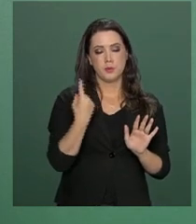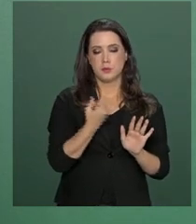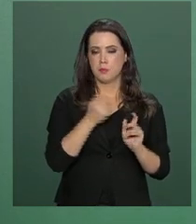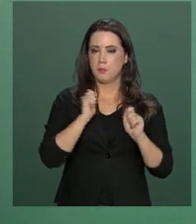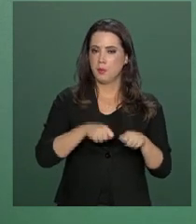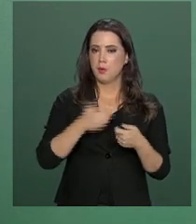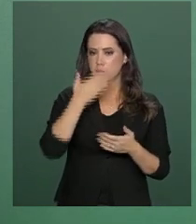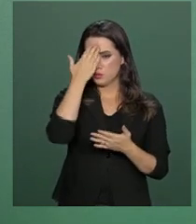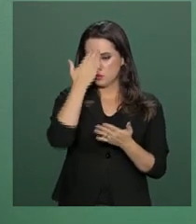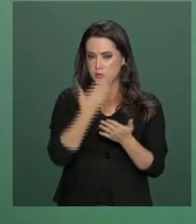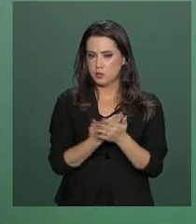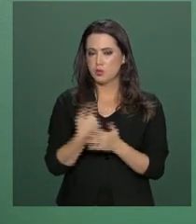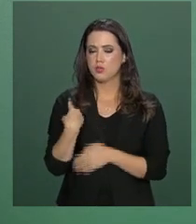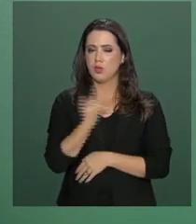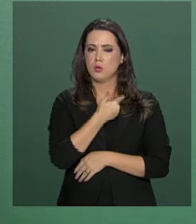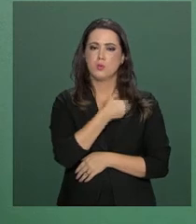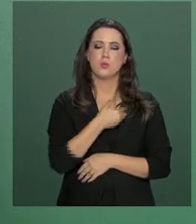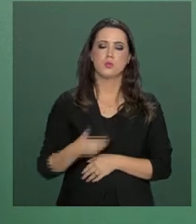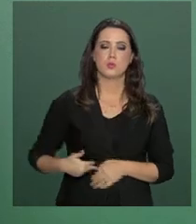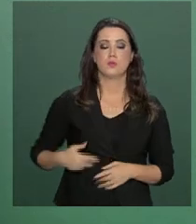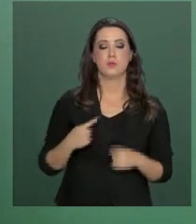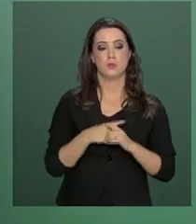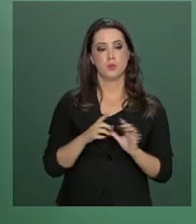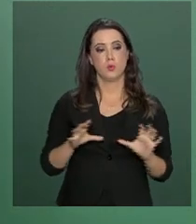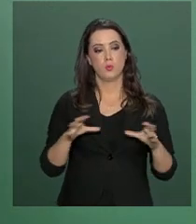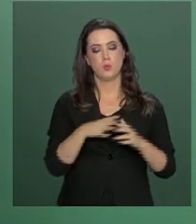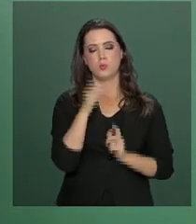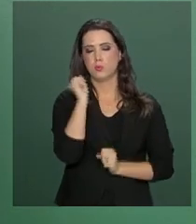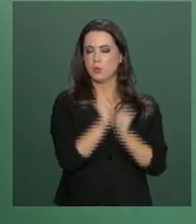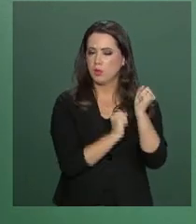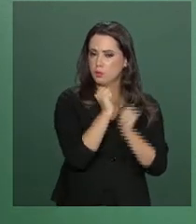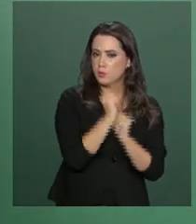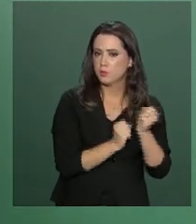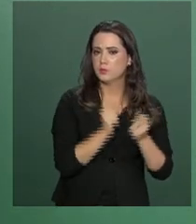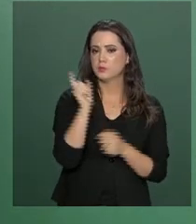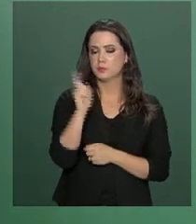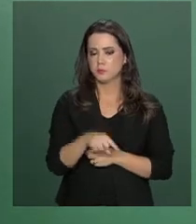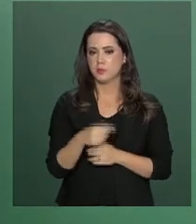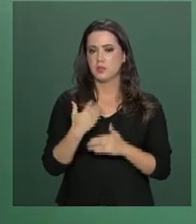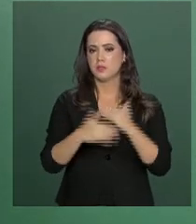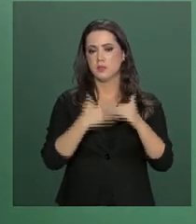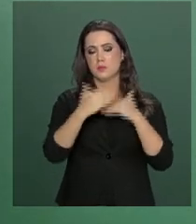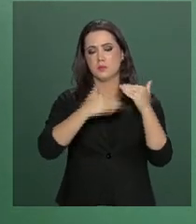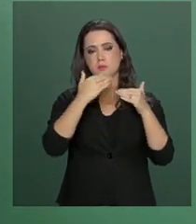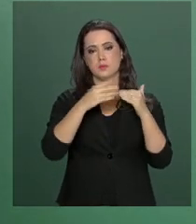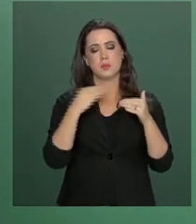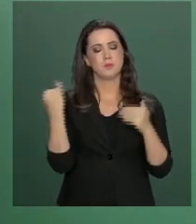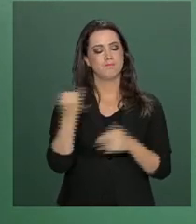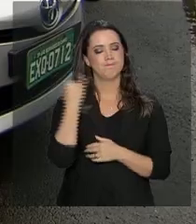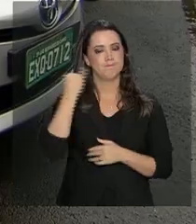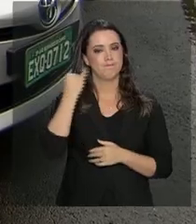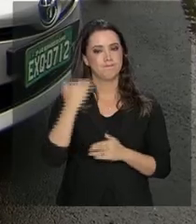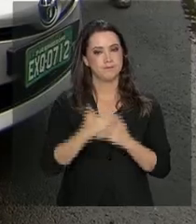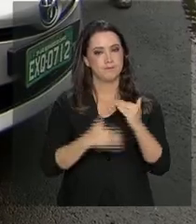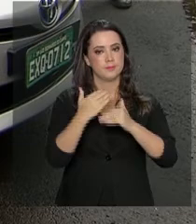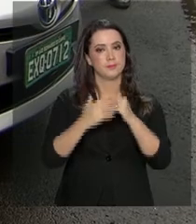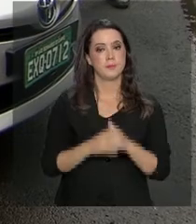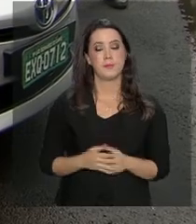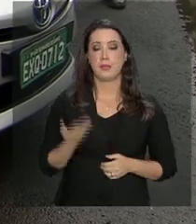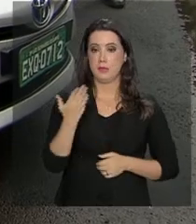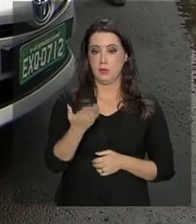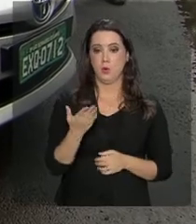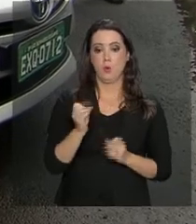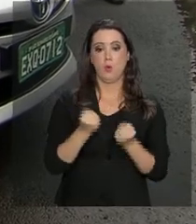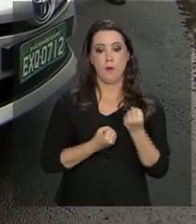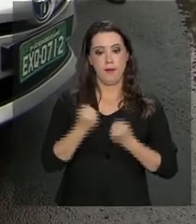governo ganhou aliás o setor automotivo é navegar e cresceu cresceu enormemente o lançamento